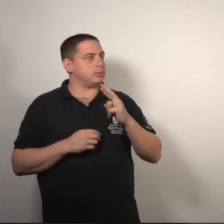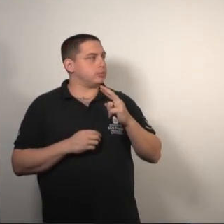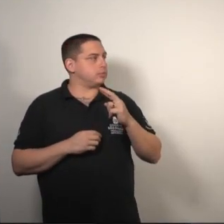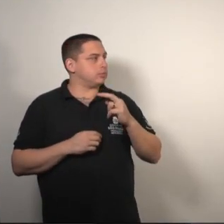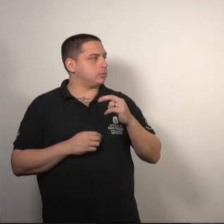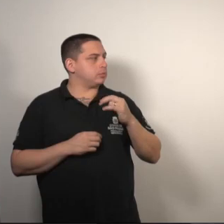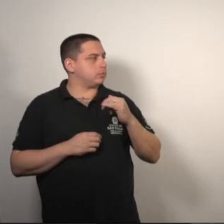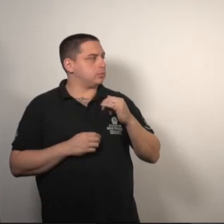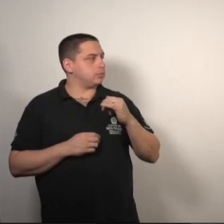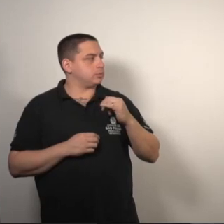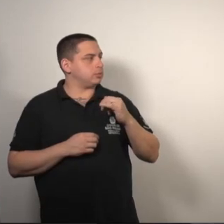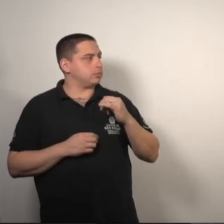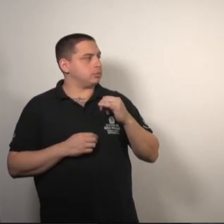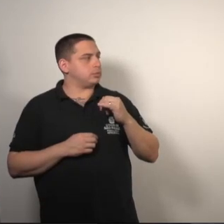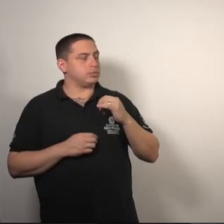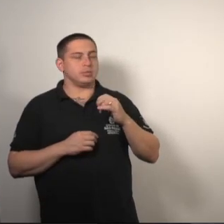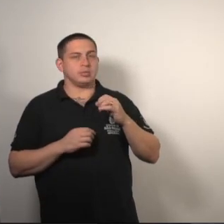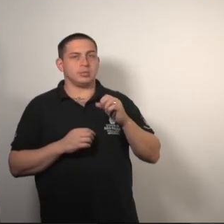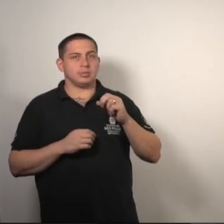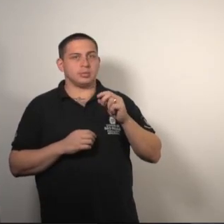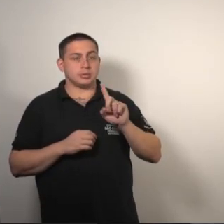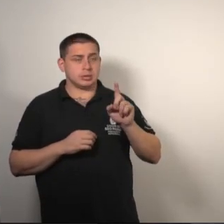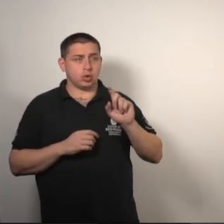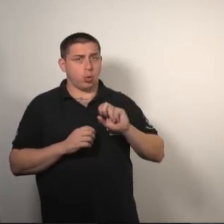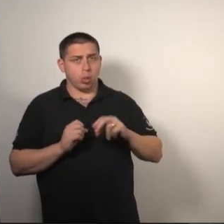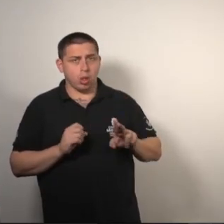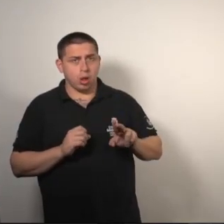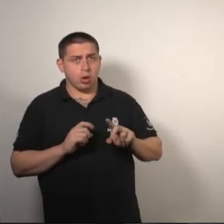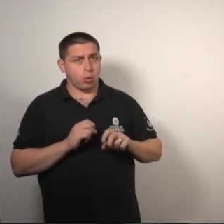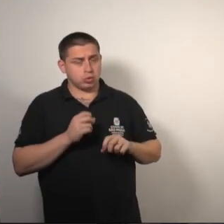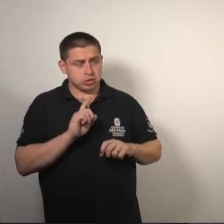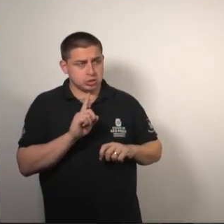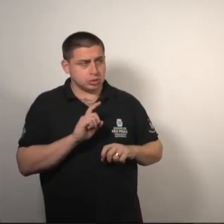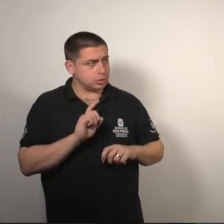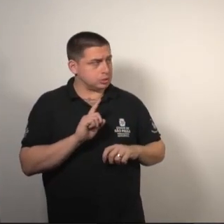Tá bem? Não, Beatriz, agora é a hora.